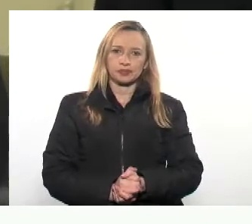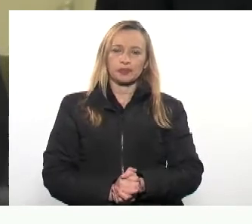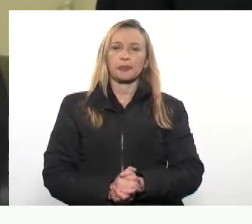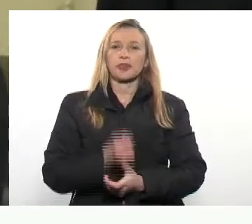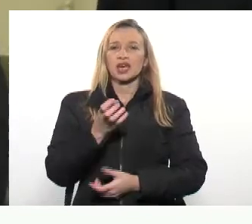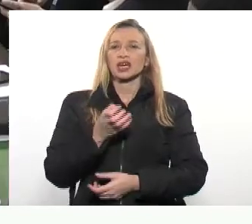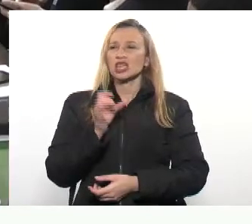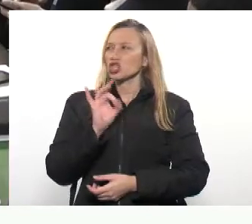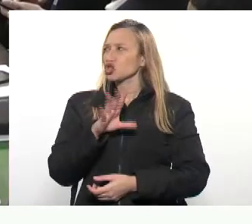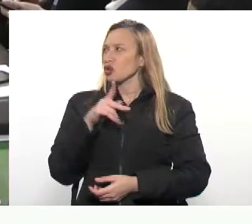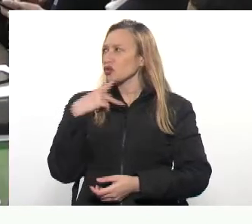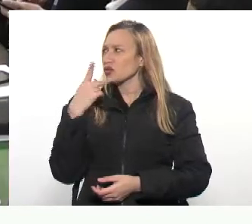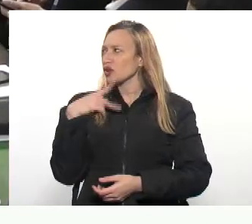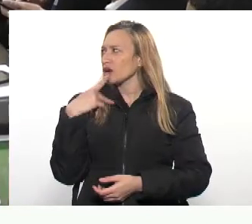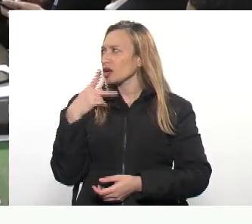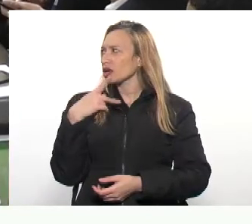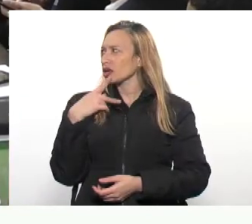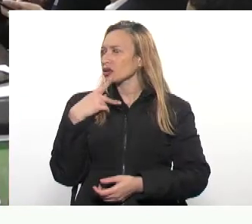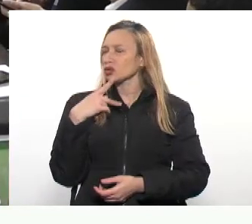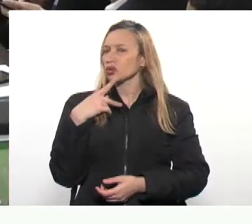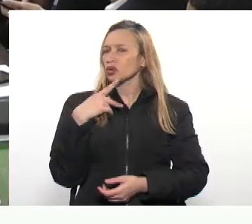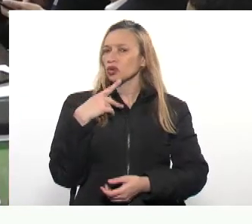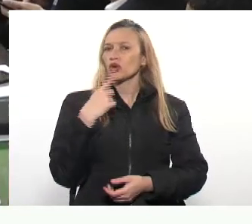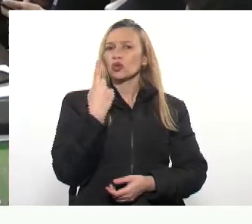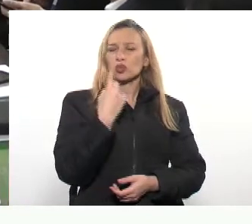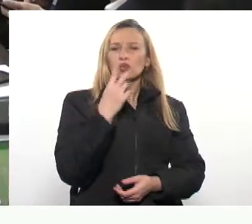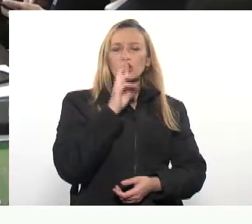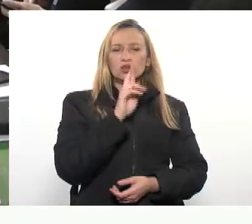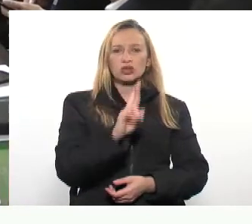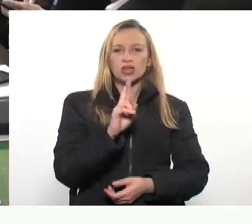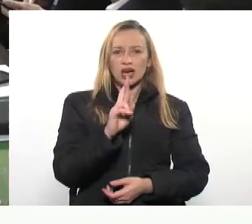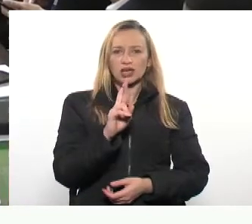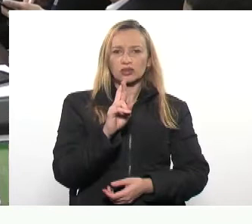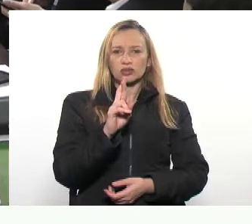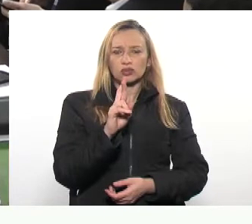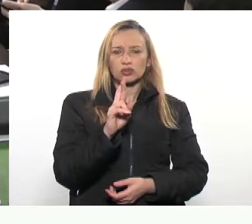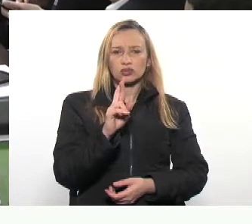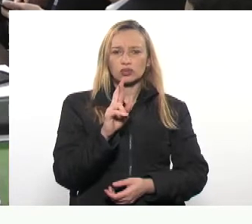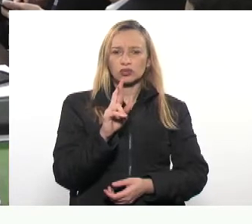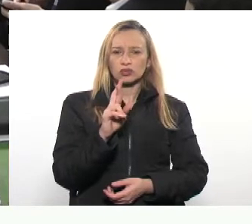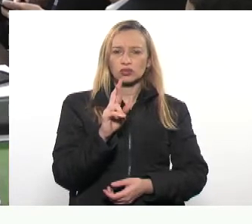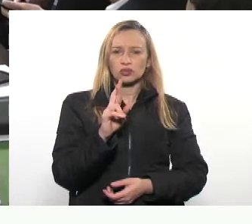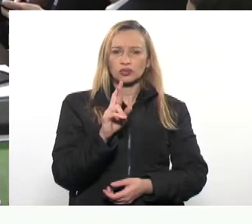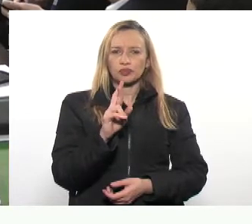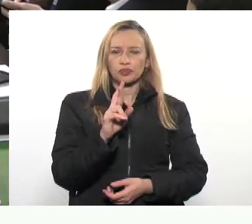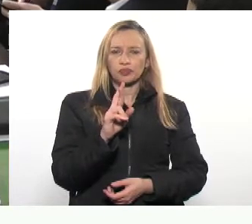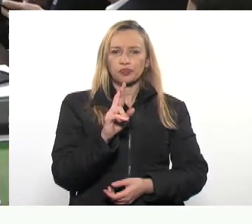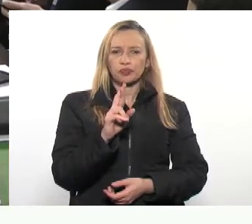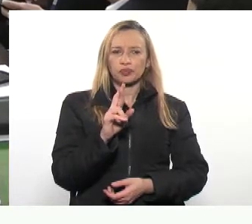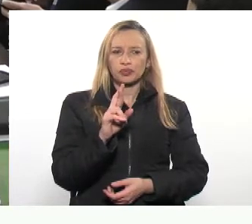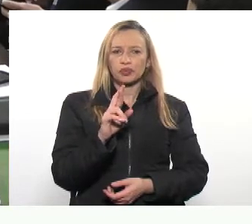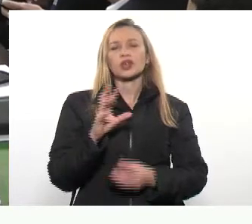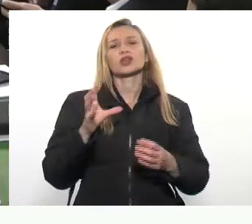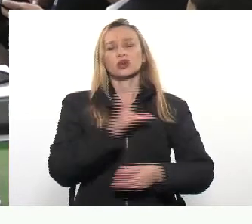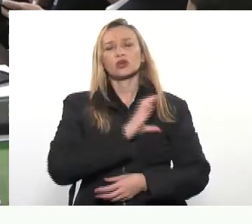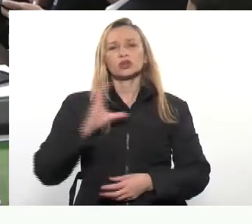Queria só fazer um questionamento, quer dizer, um dos resultados pretendidos dessa acolhendo a